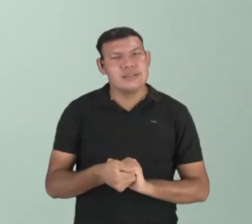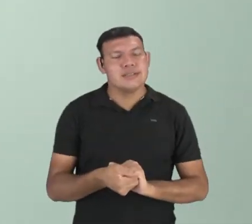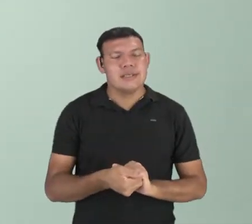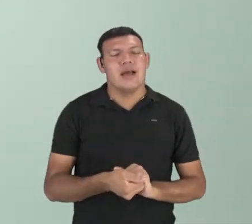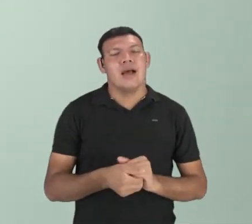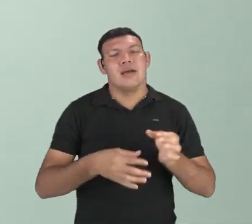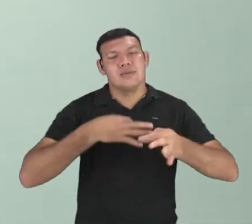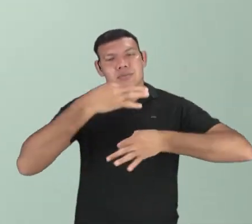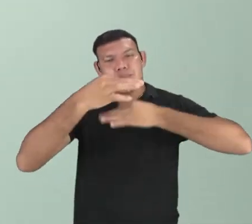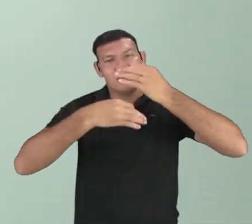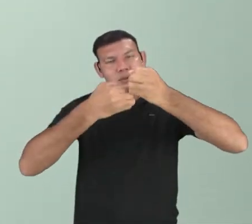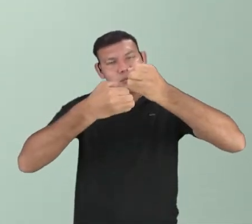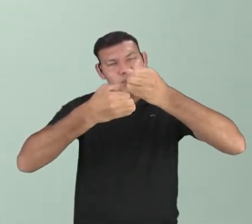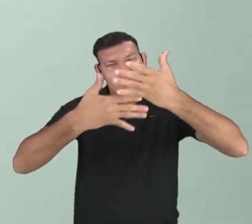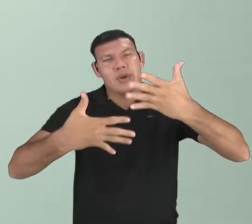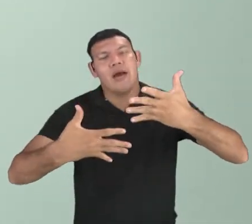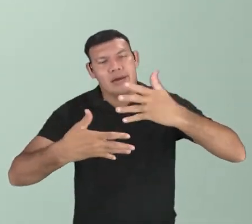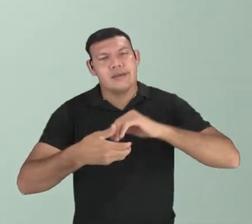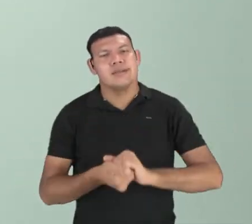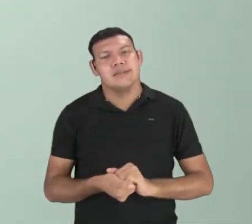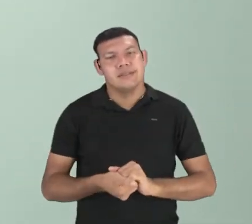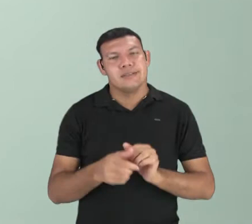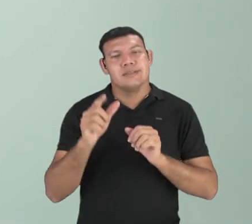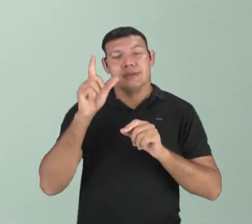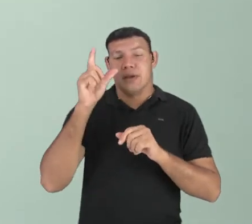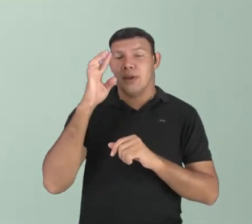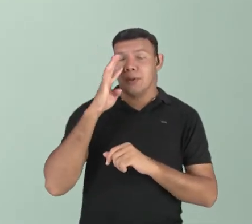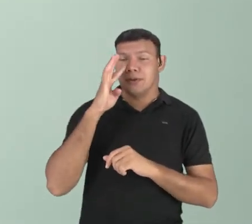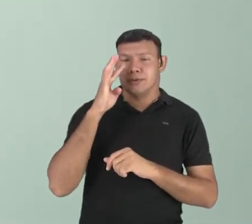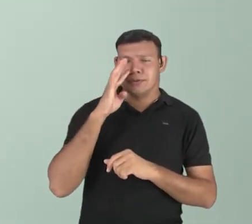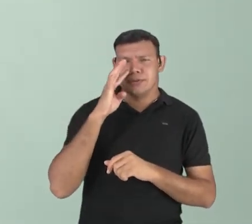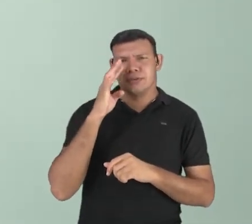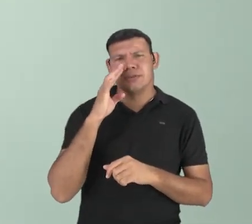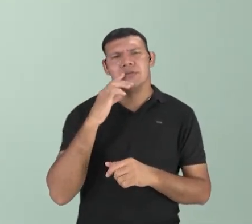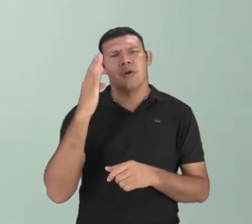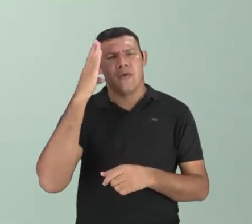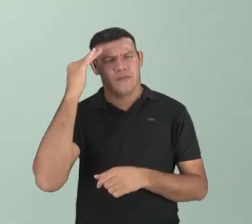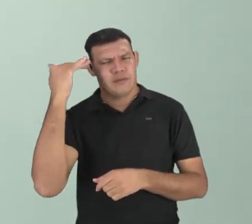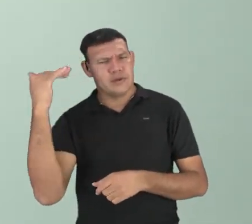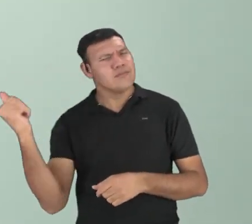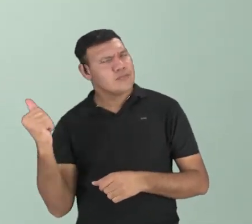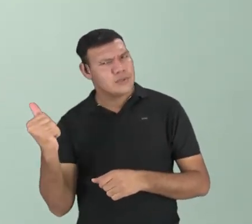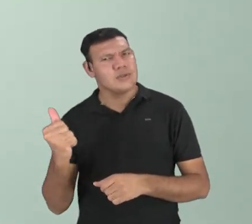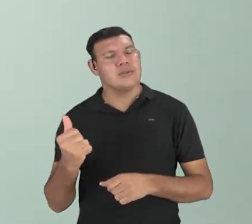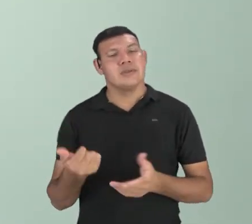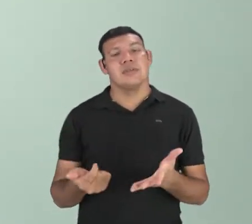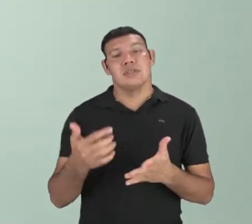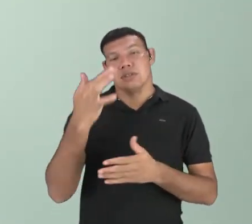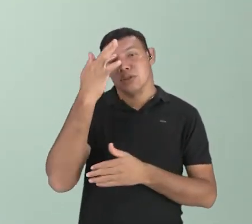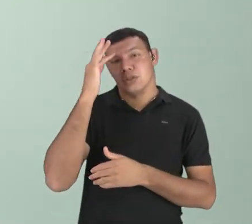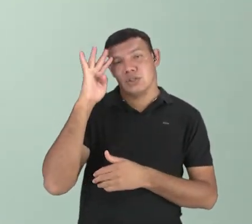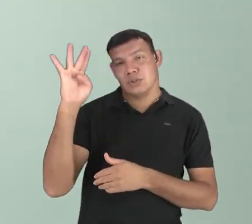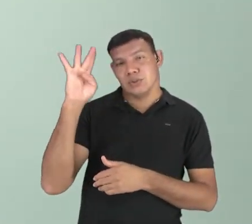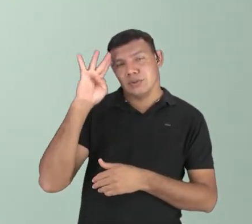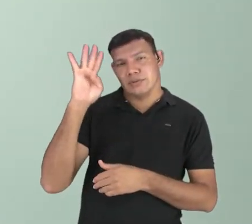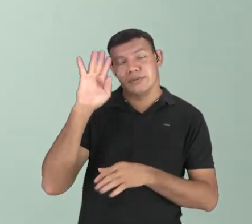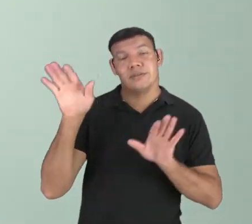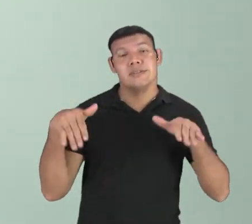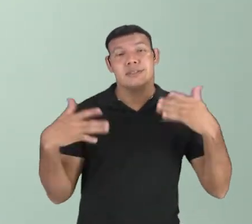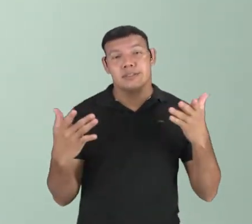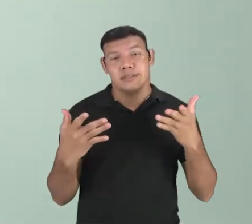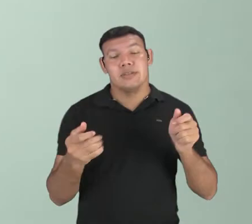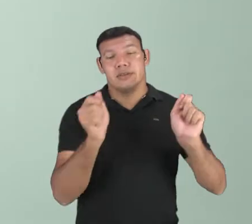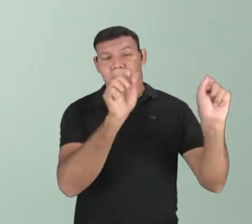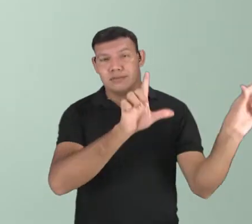os comentadores, assistindo justamente os grandes pensadores, ele também pode estar desenvolvendo filosofia. E para tanto, eu gostaria